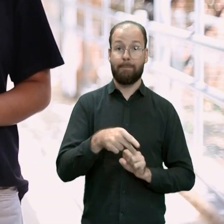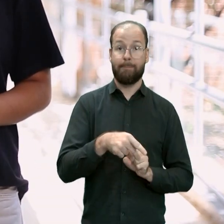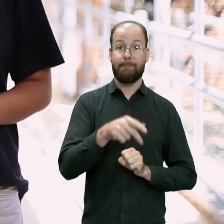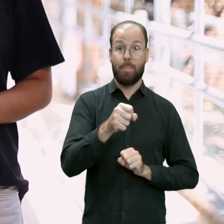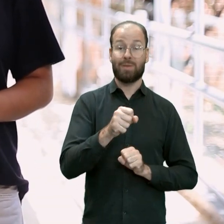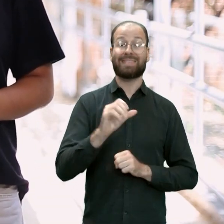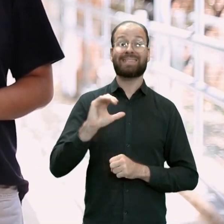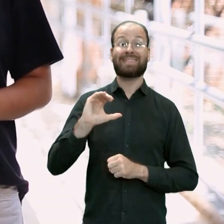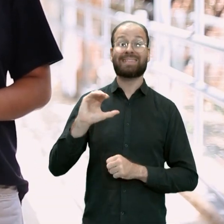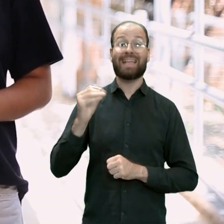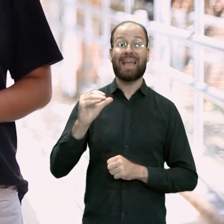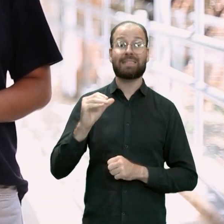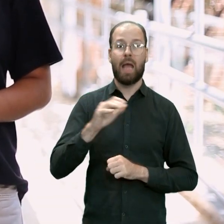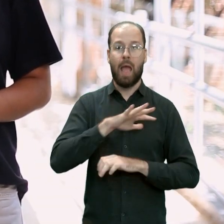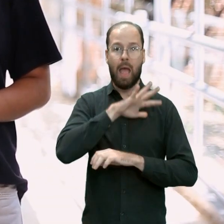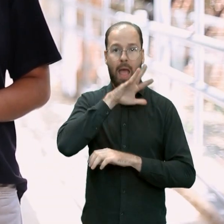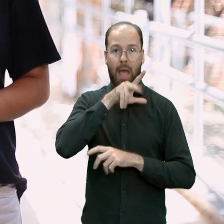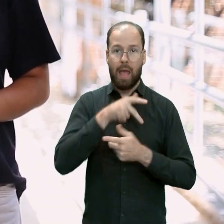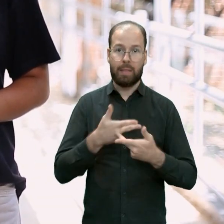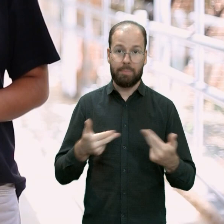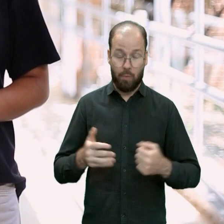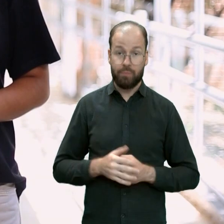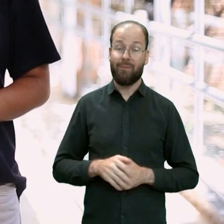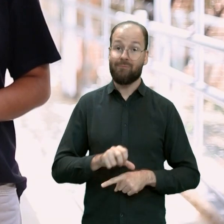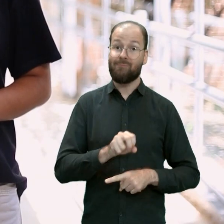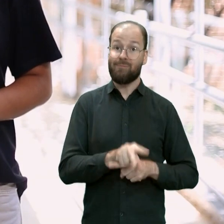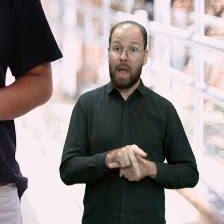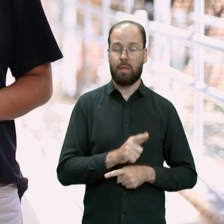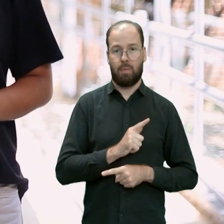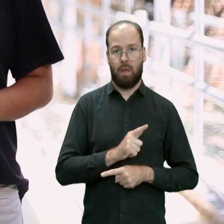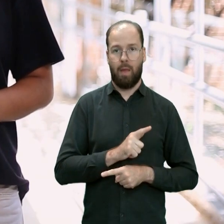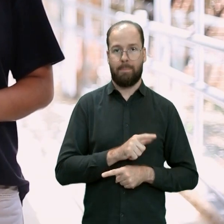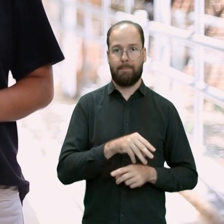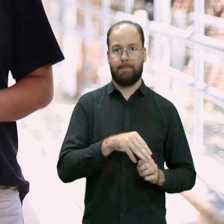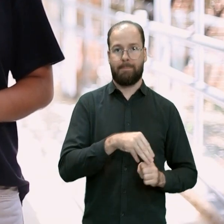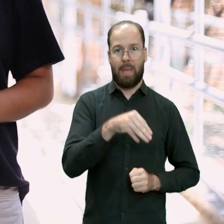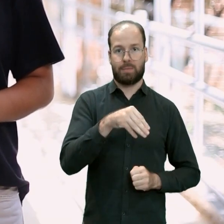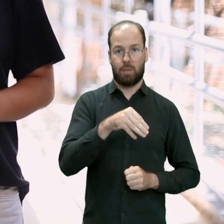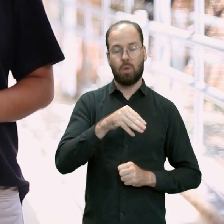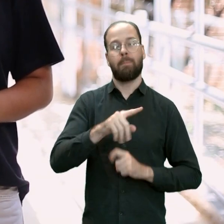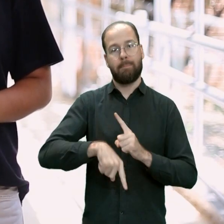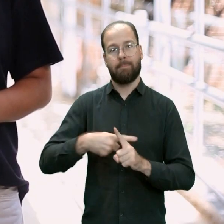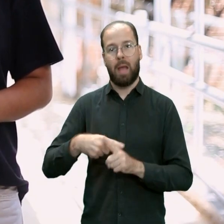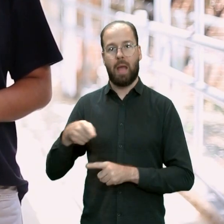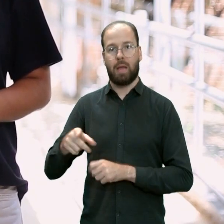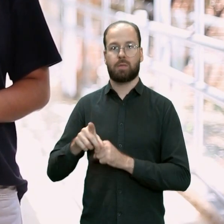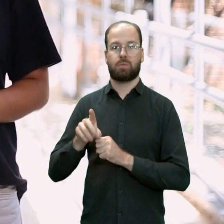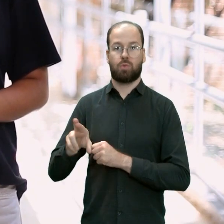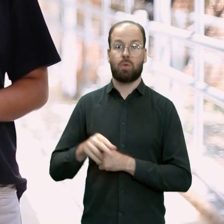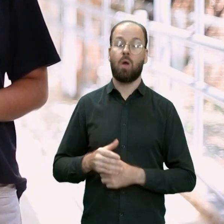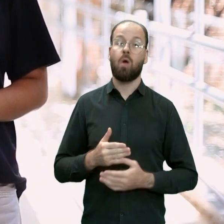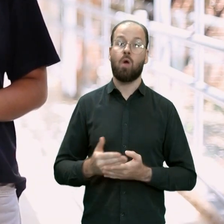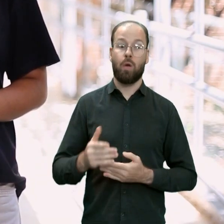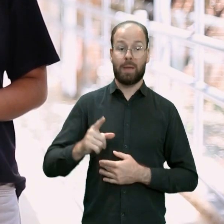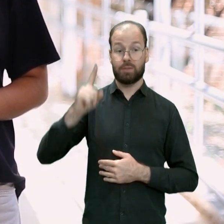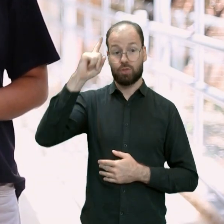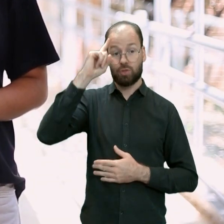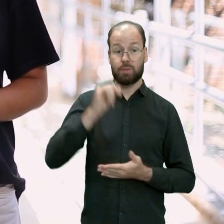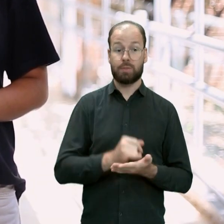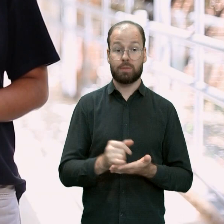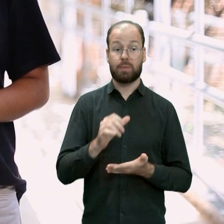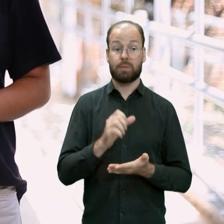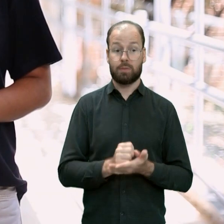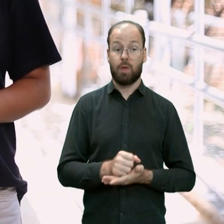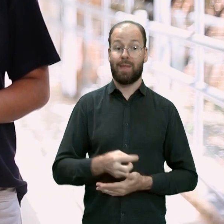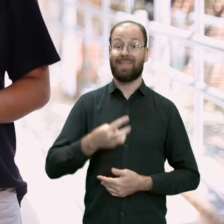animal, com vagas de mestrado e doutorado. Inscrições começam no dia 3 de janeiro de 2024.